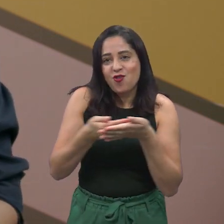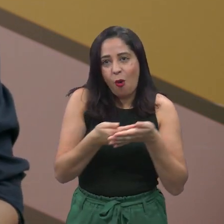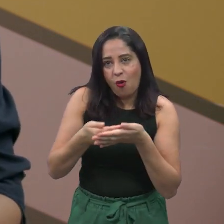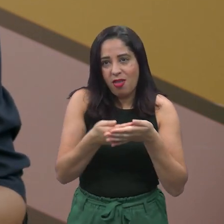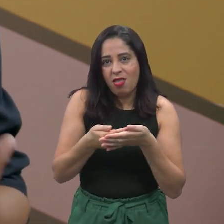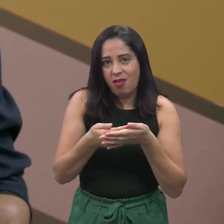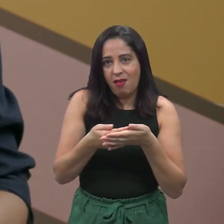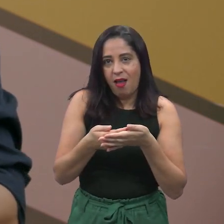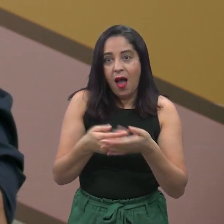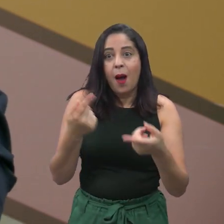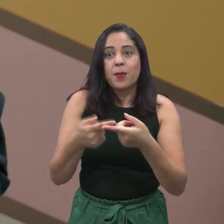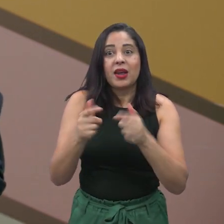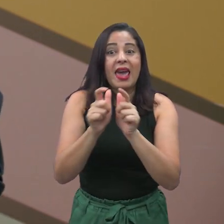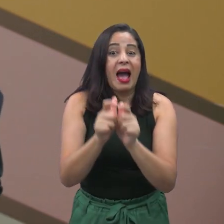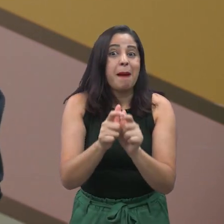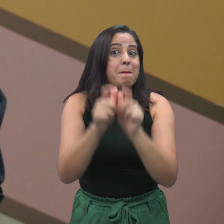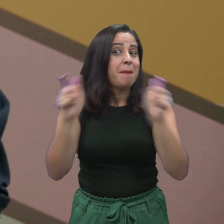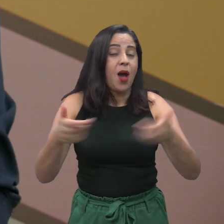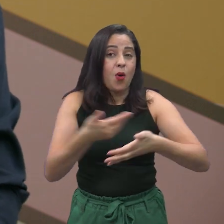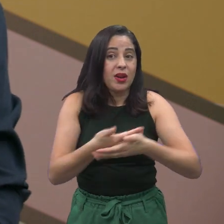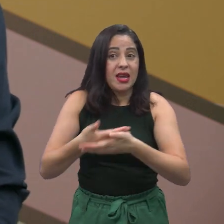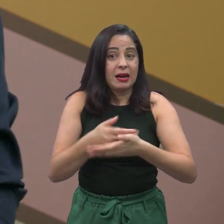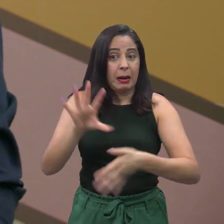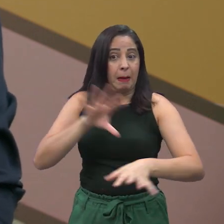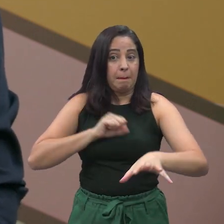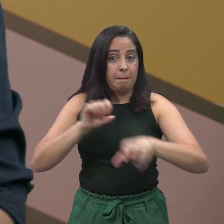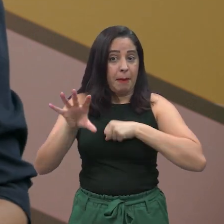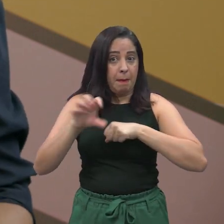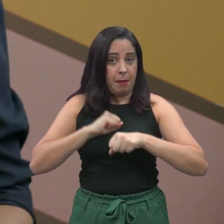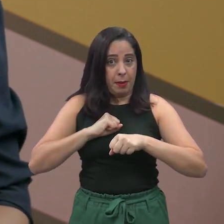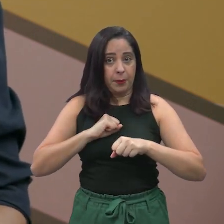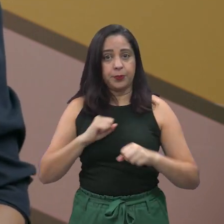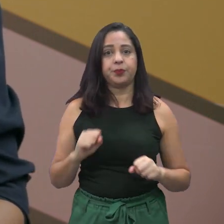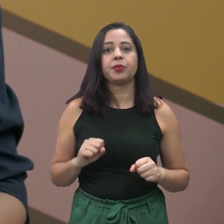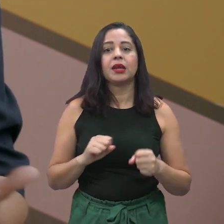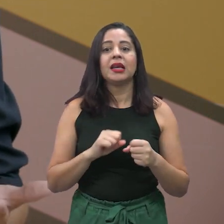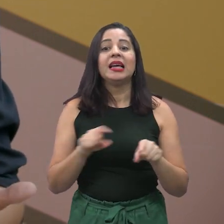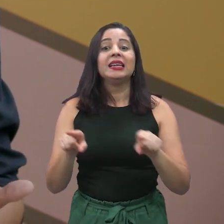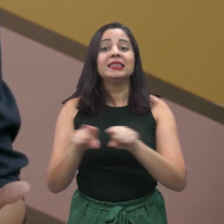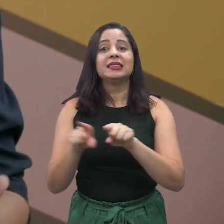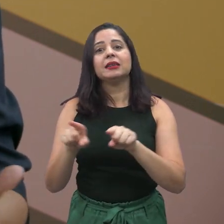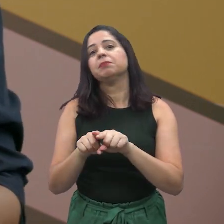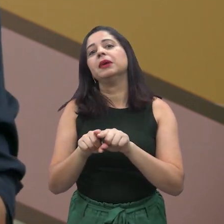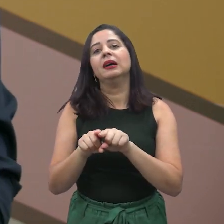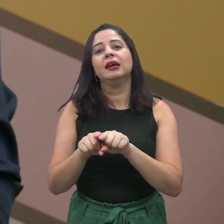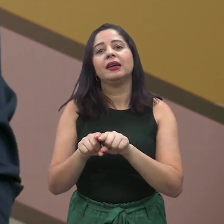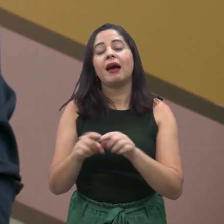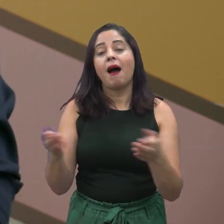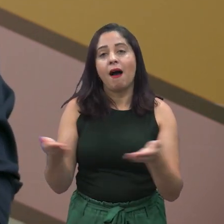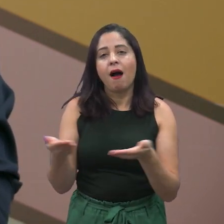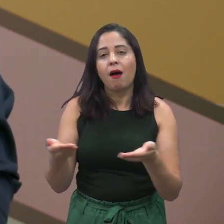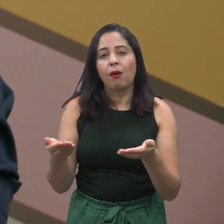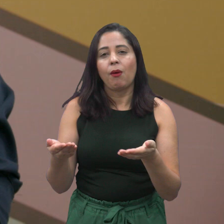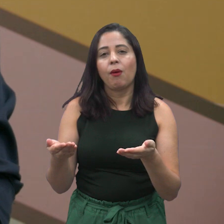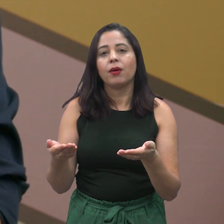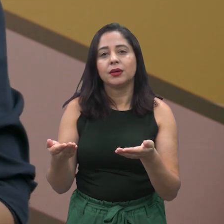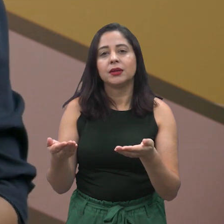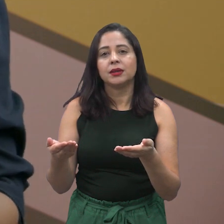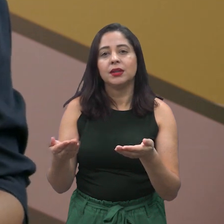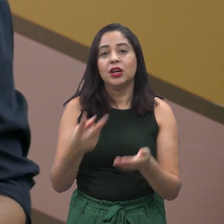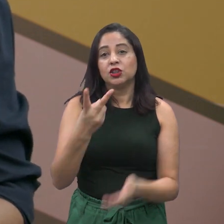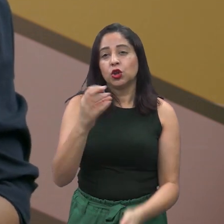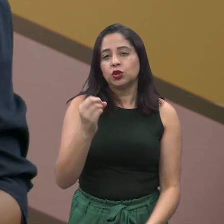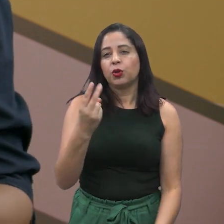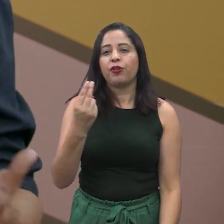em crianças e a grande maioria por causa do vírus da bronquiolite. Outras coisas também, a gente teve também aí